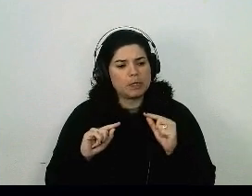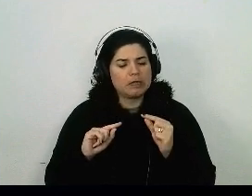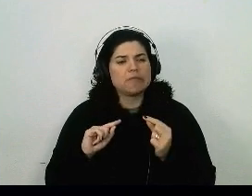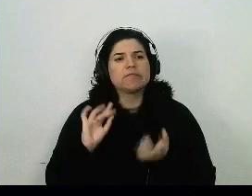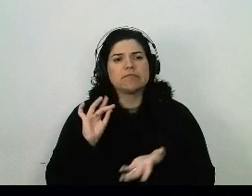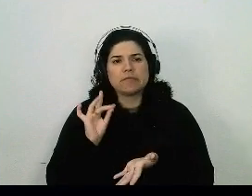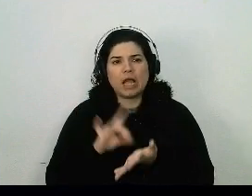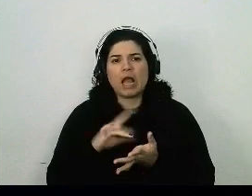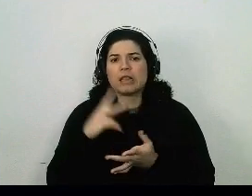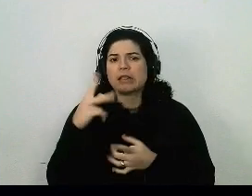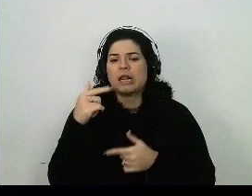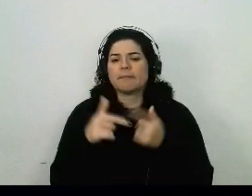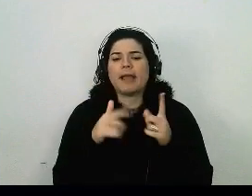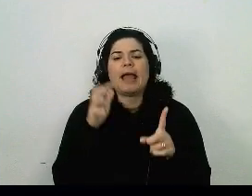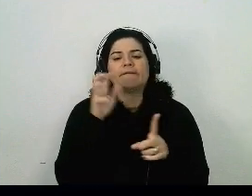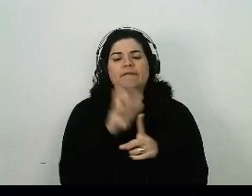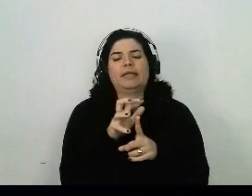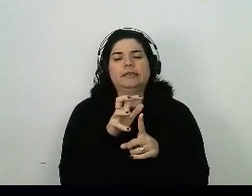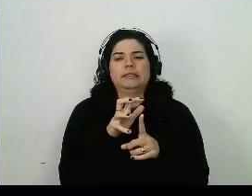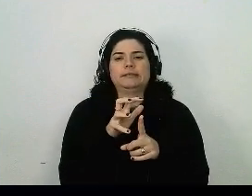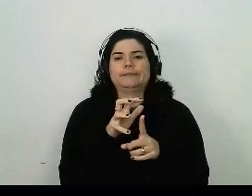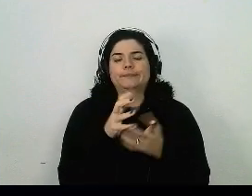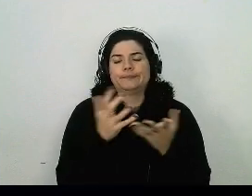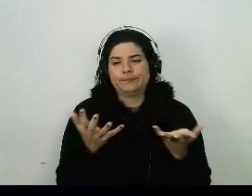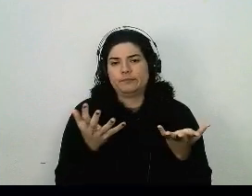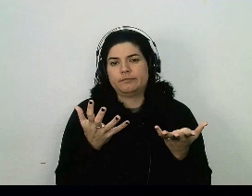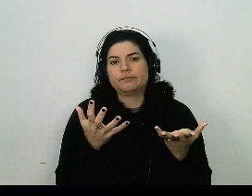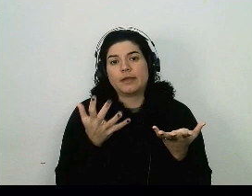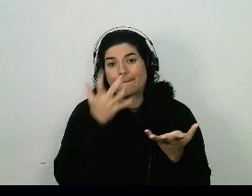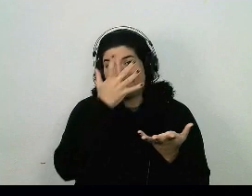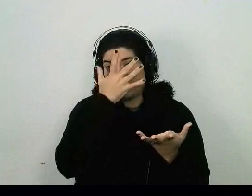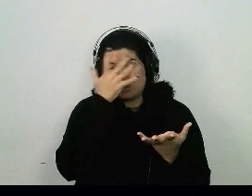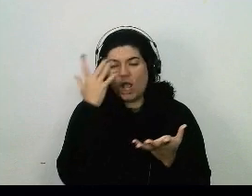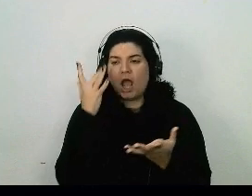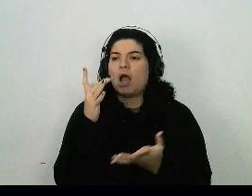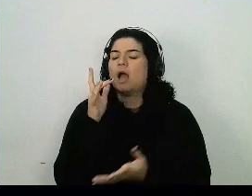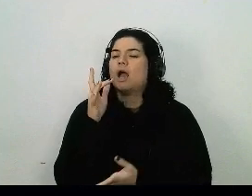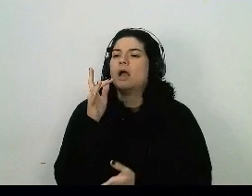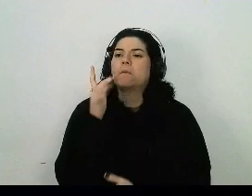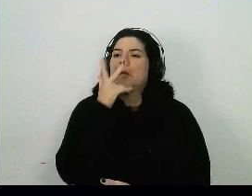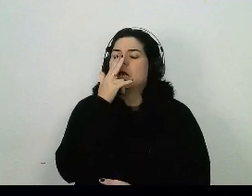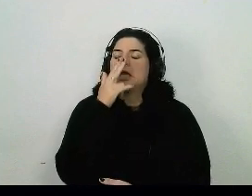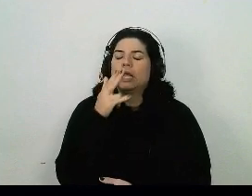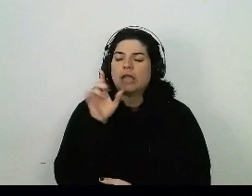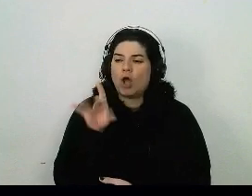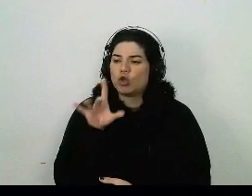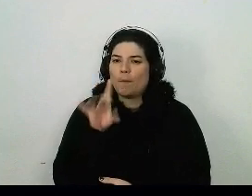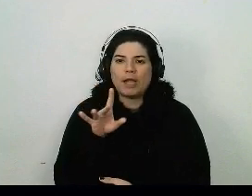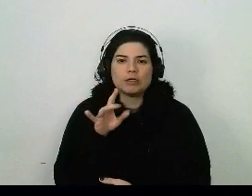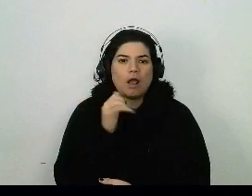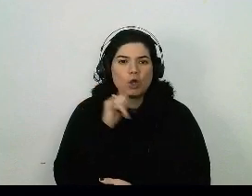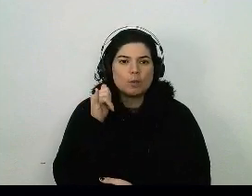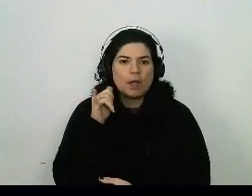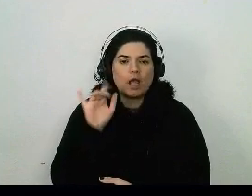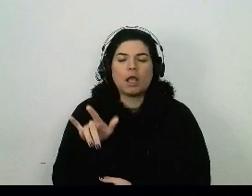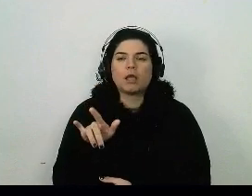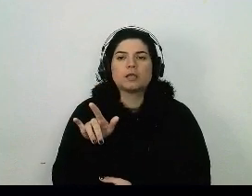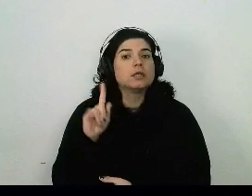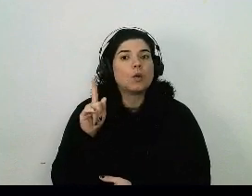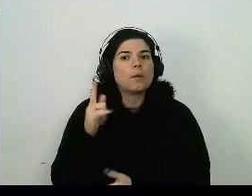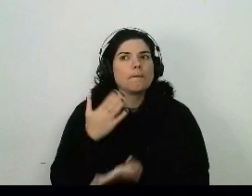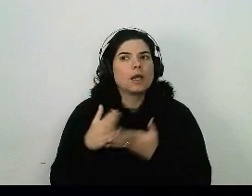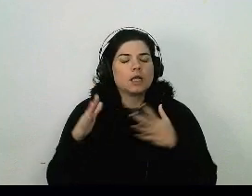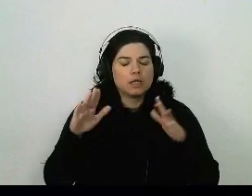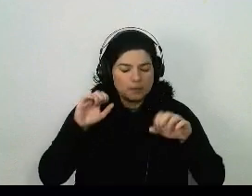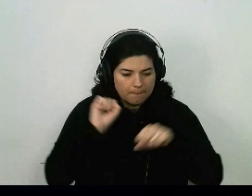na produtividade dela a gente tirou as pessoas do automático as pessoas pararam ela passaram a lembrar que elas existem